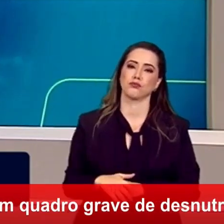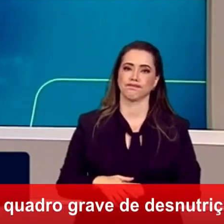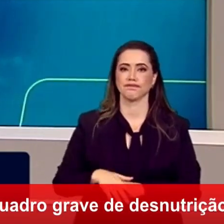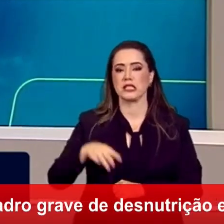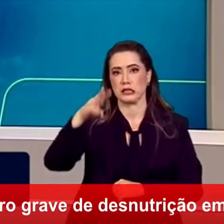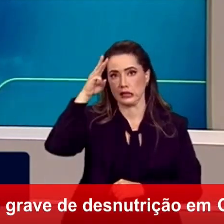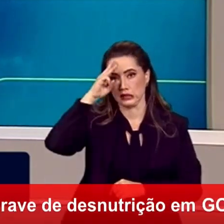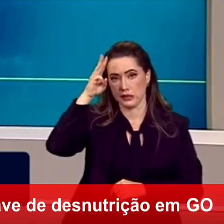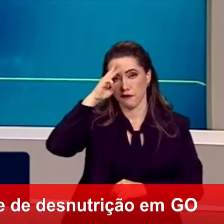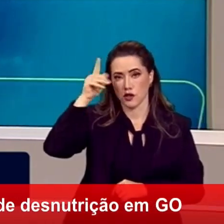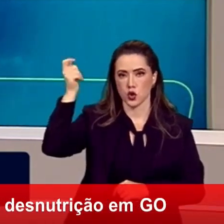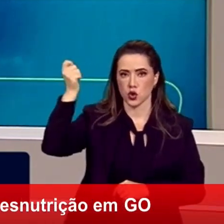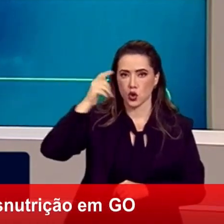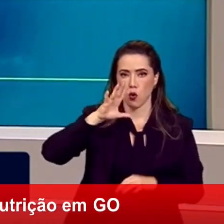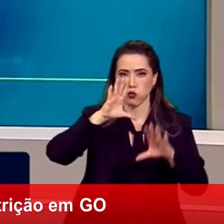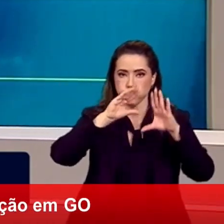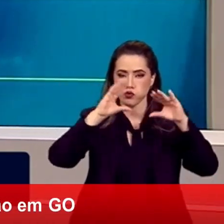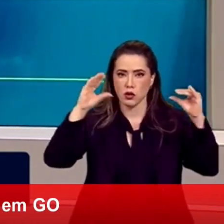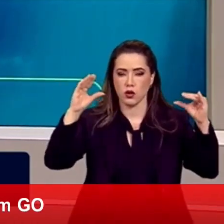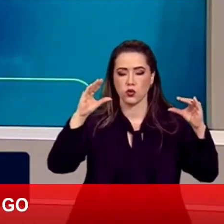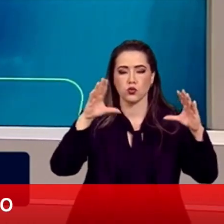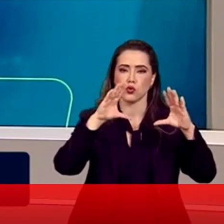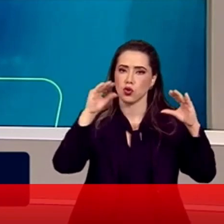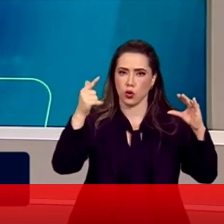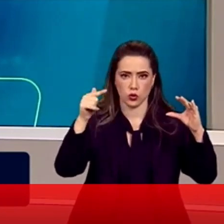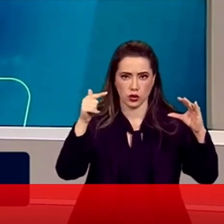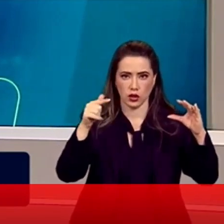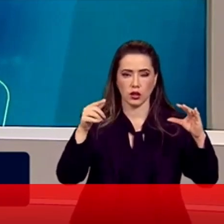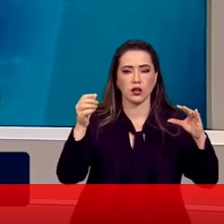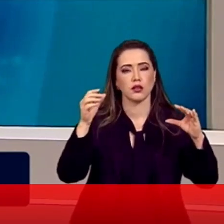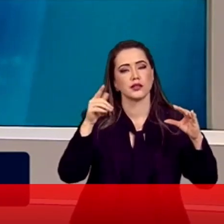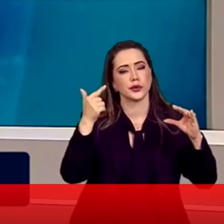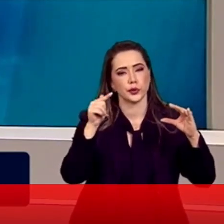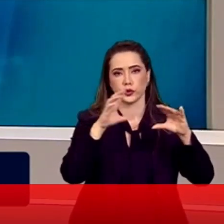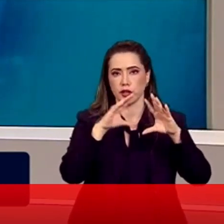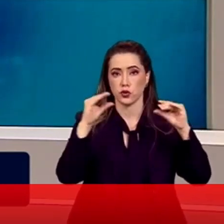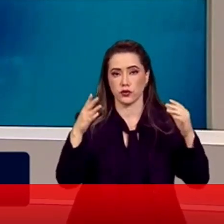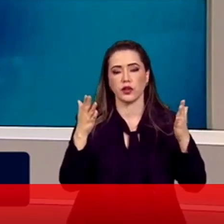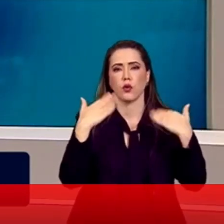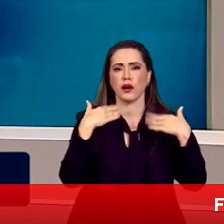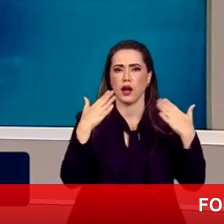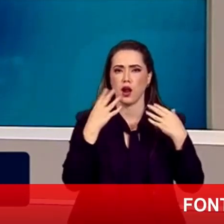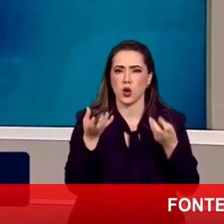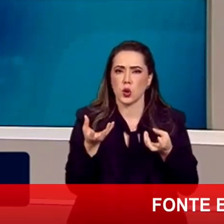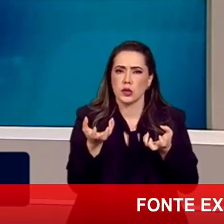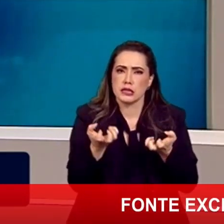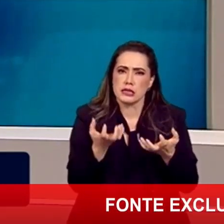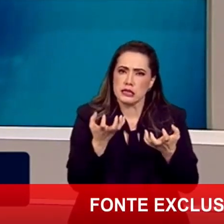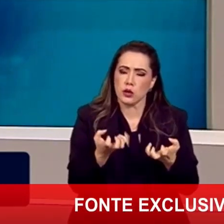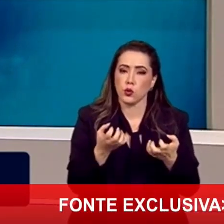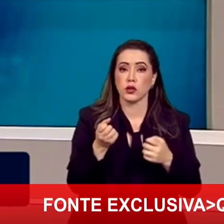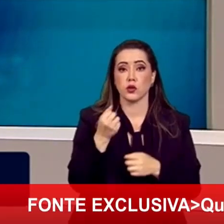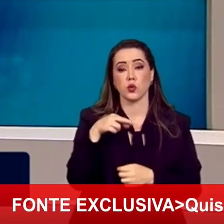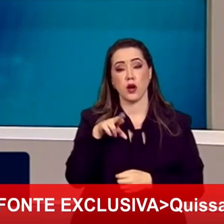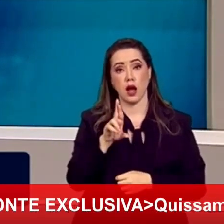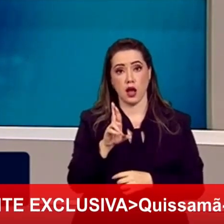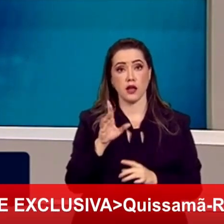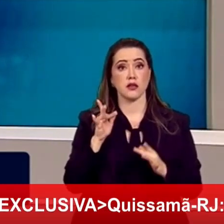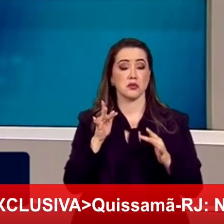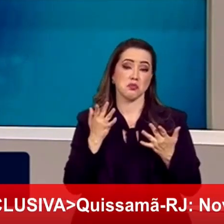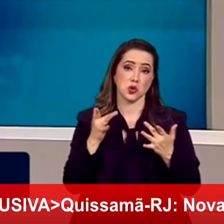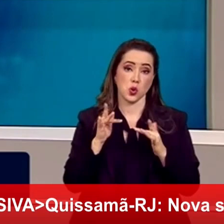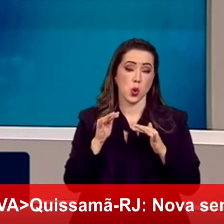poucas nuvens, sem nuvem, sem chuva, né? Então, além do calorão, vem a secura do ar. E essa combinação, então, de